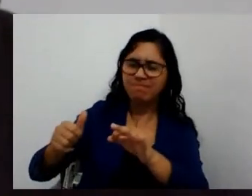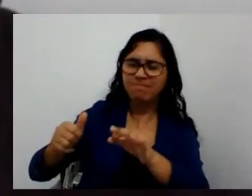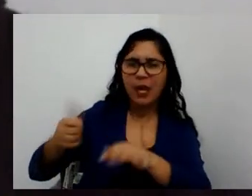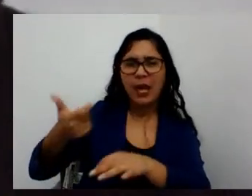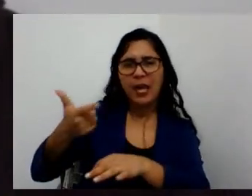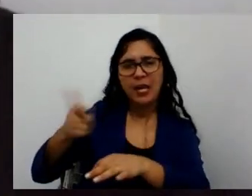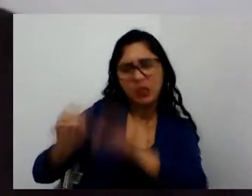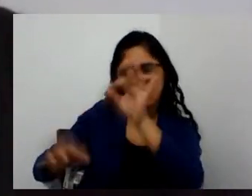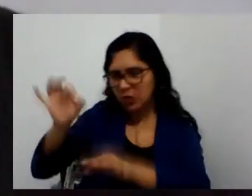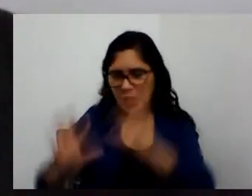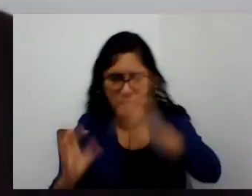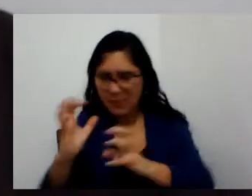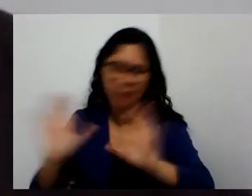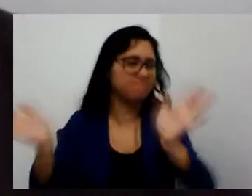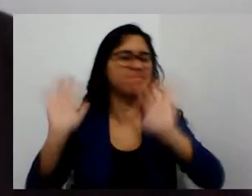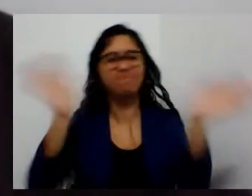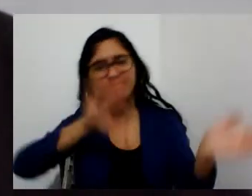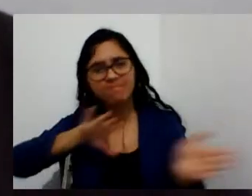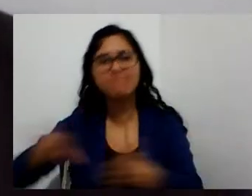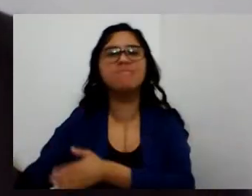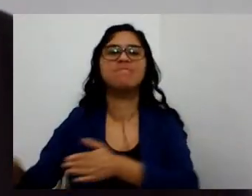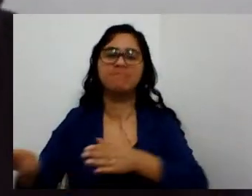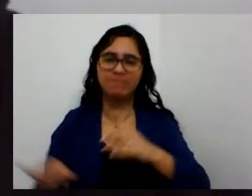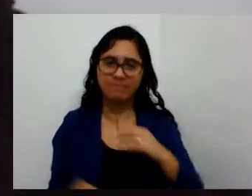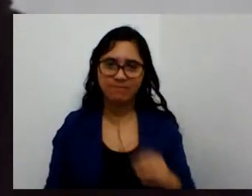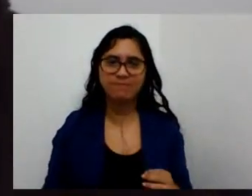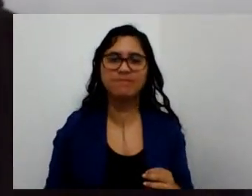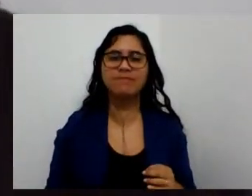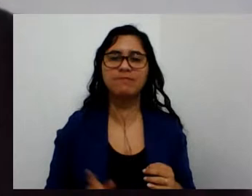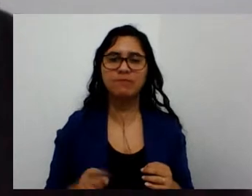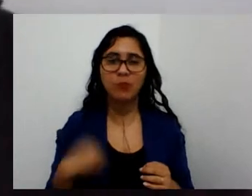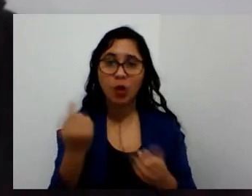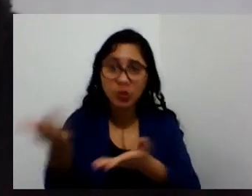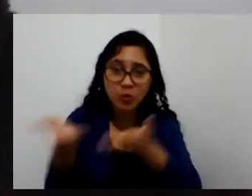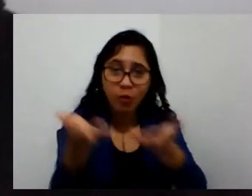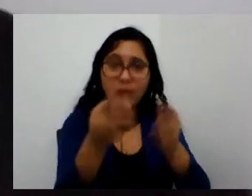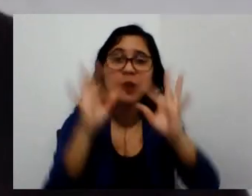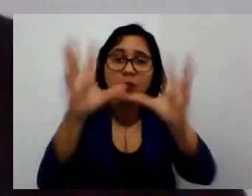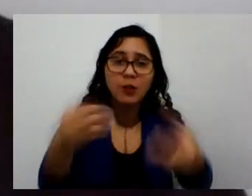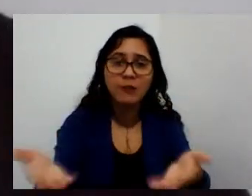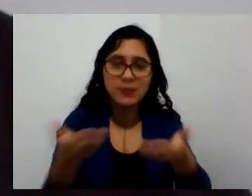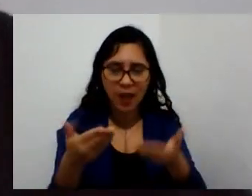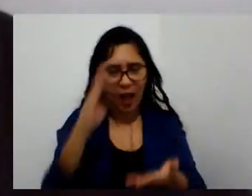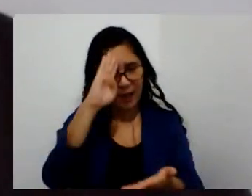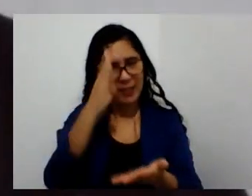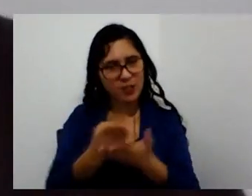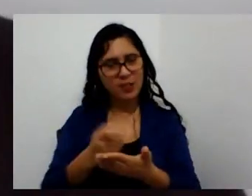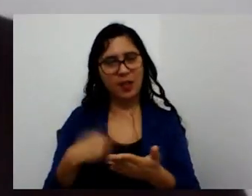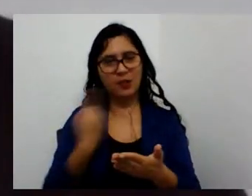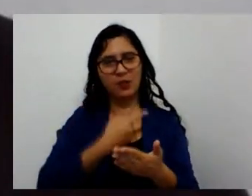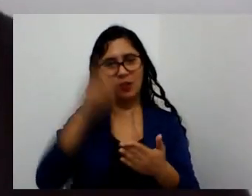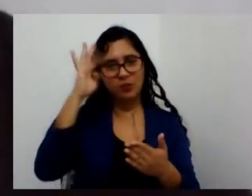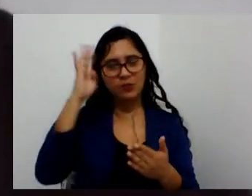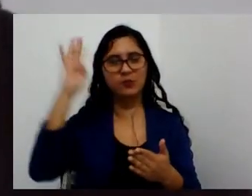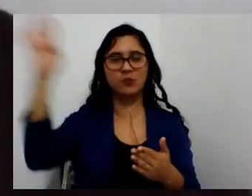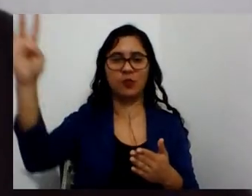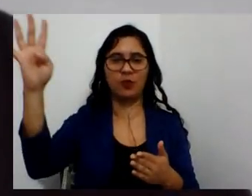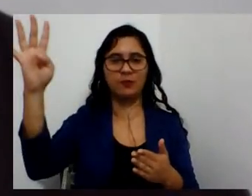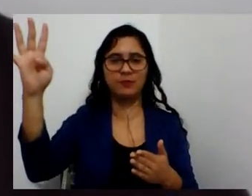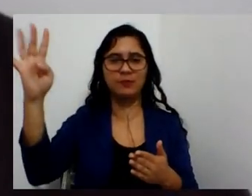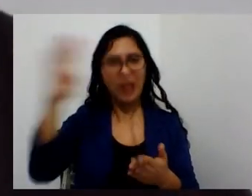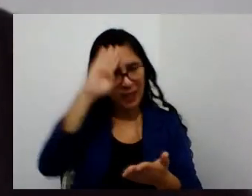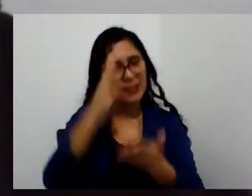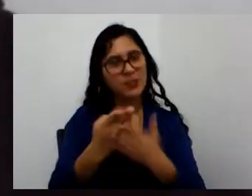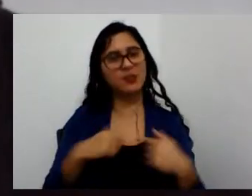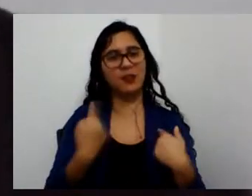Senão, nós não vamos deixar disso aqui juntos. Então, a gente convida todos vocês a acreditar no nosso sonho. Isso é fundamental. Acreditem na